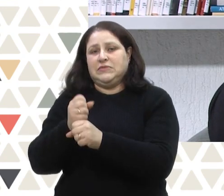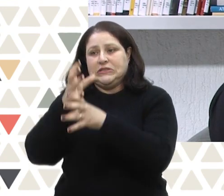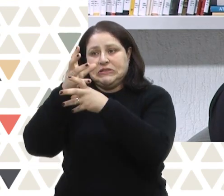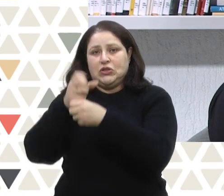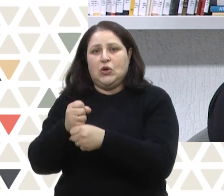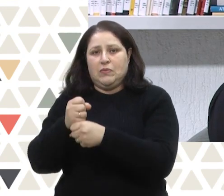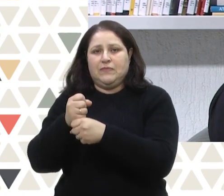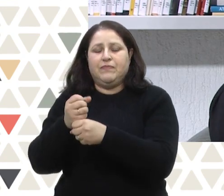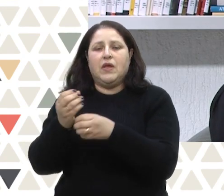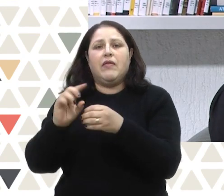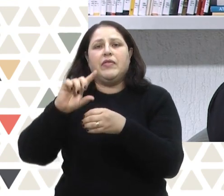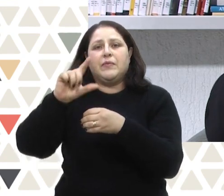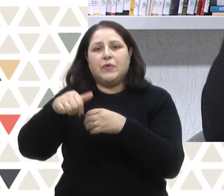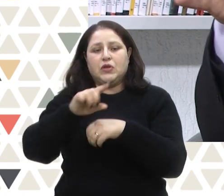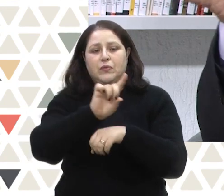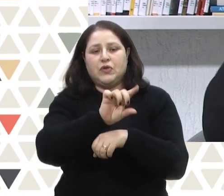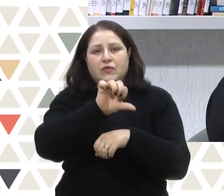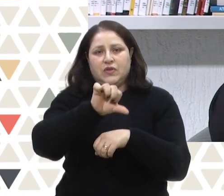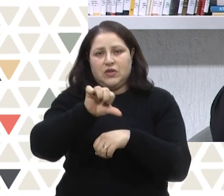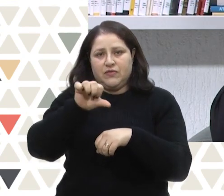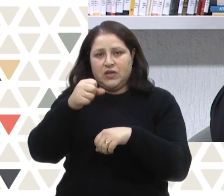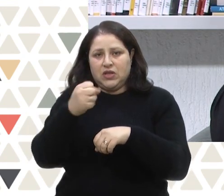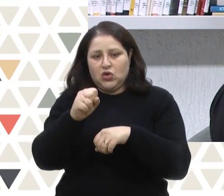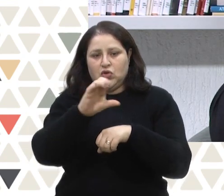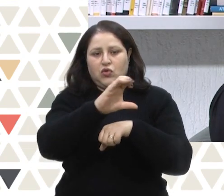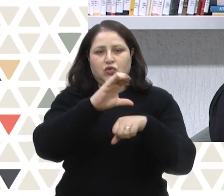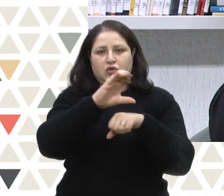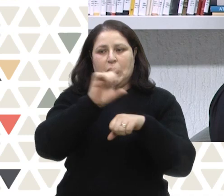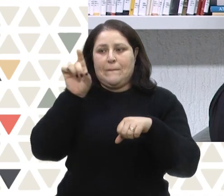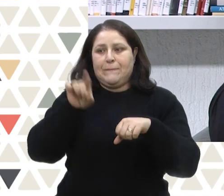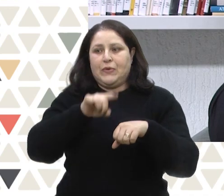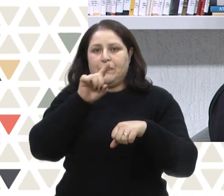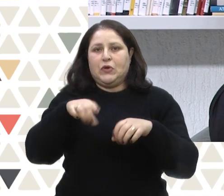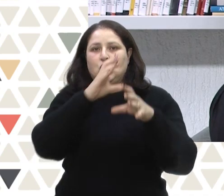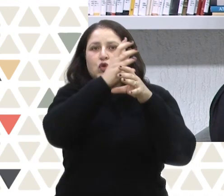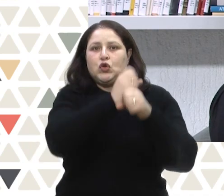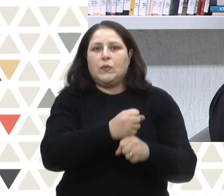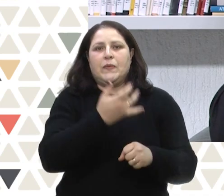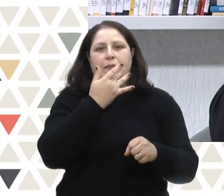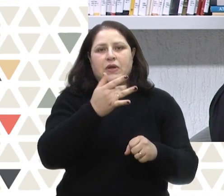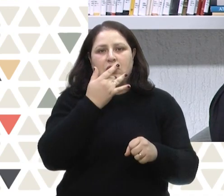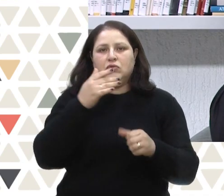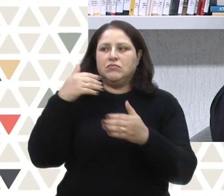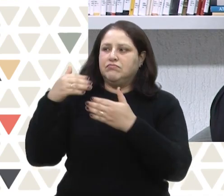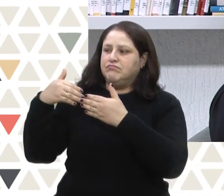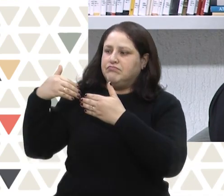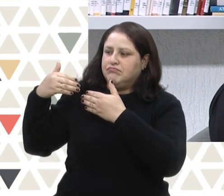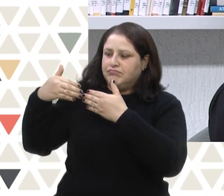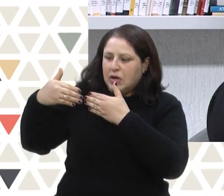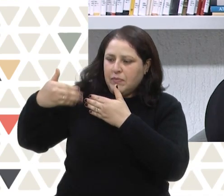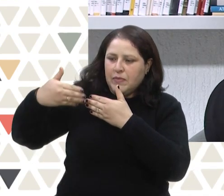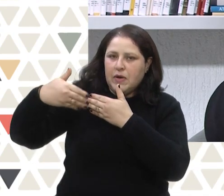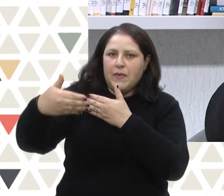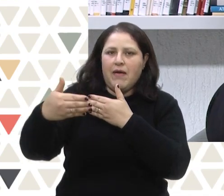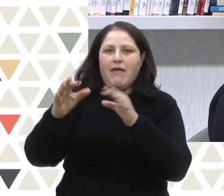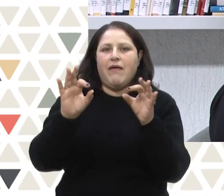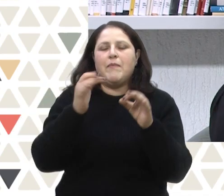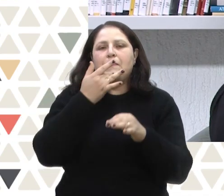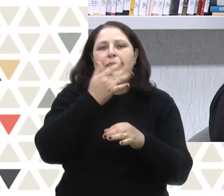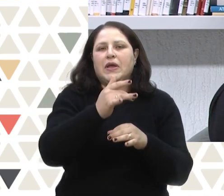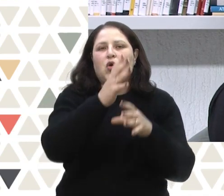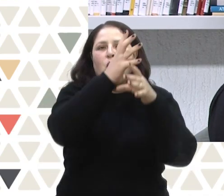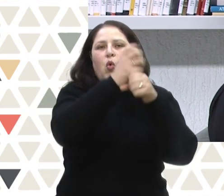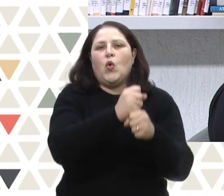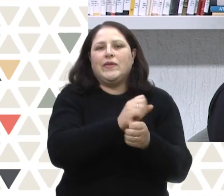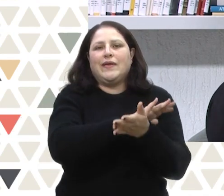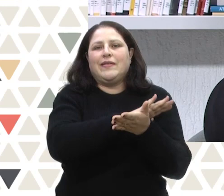a Constituição vedou e desde esses 34 anos, efetivamente nós não contamos os votos